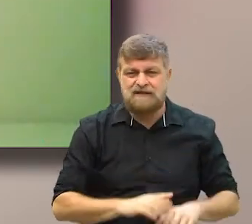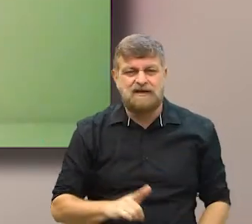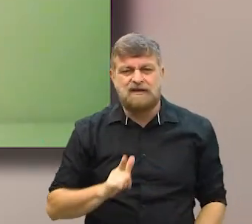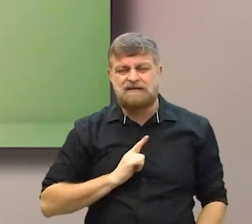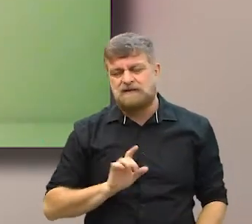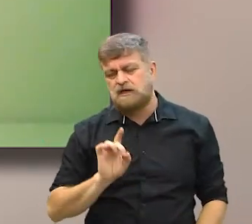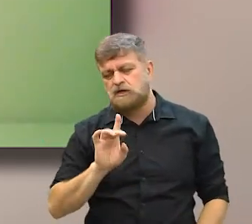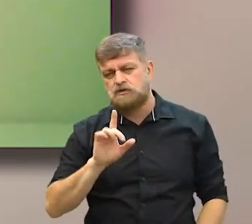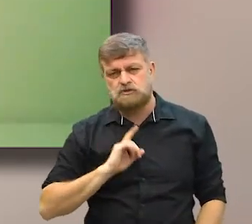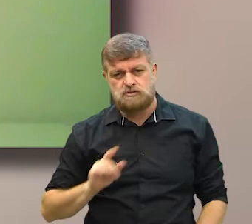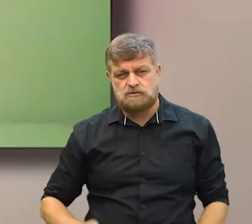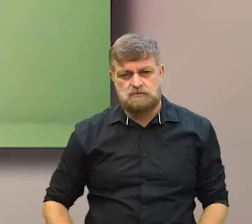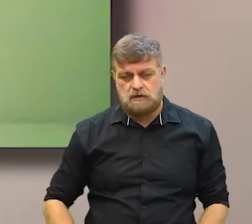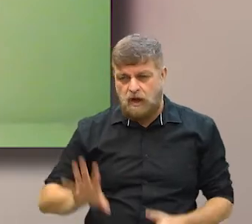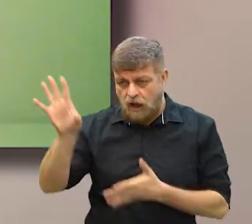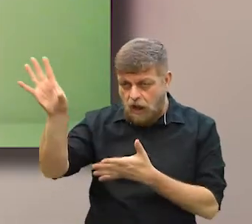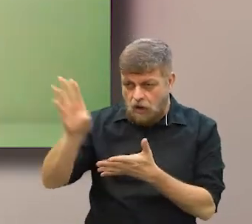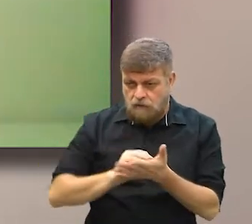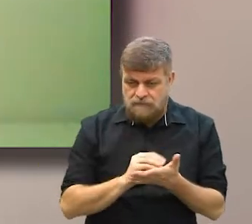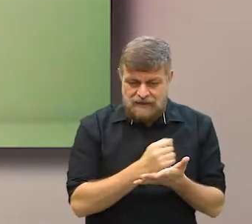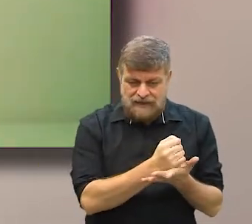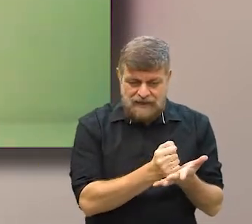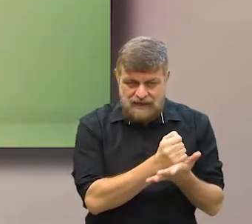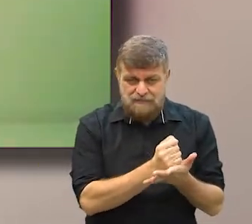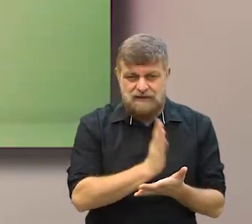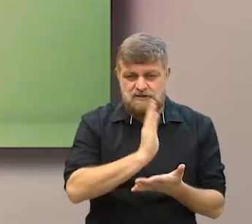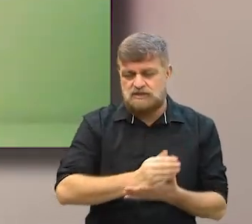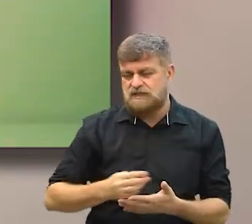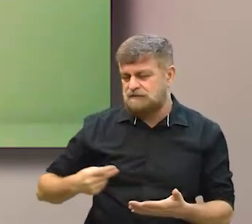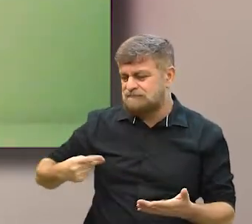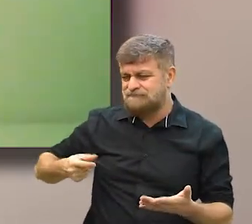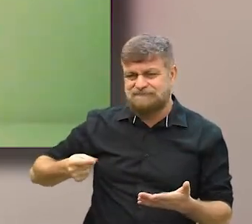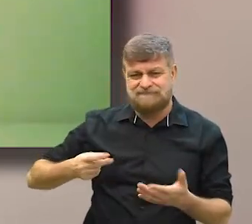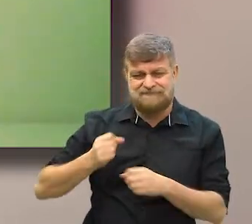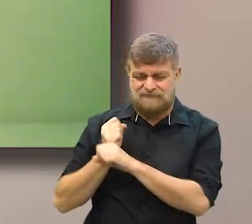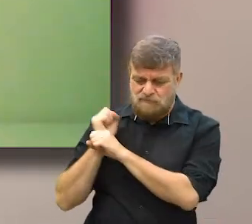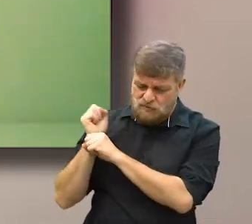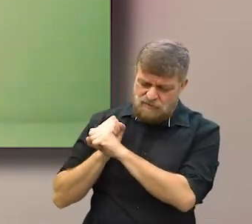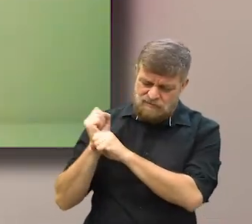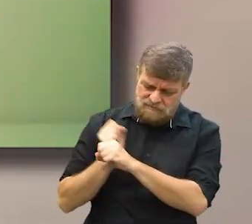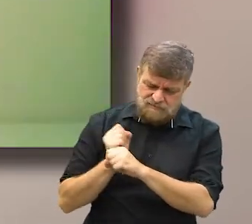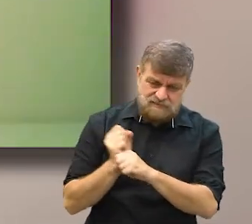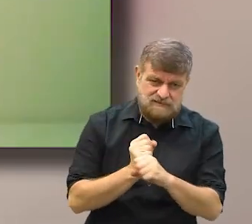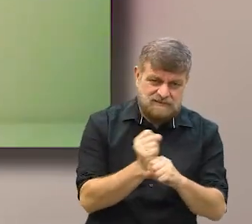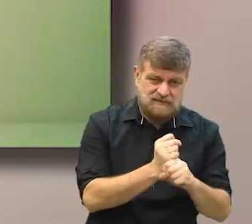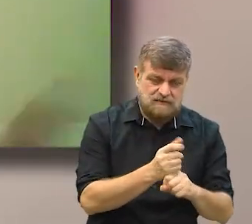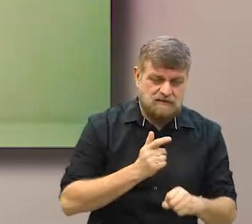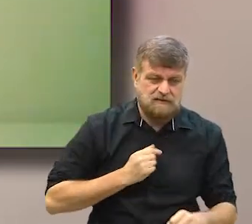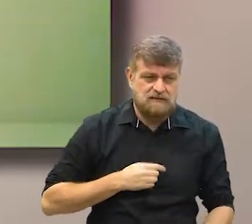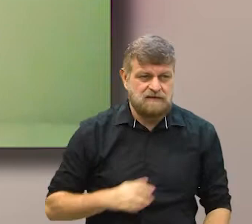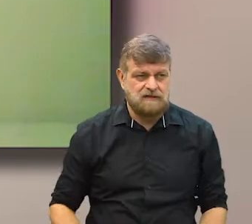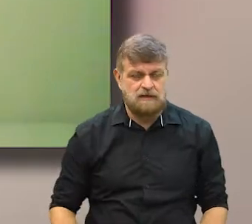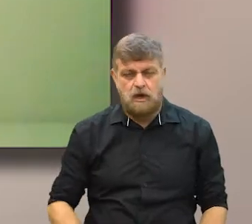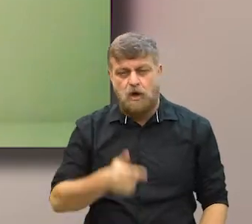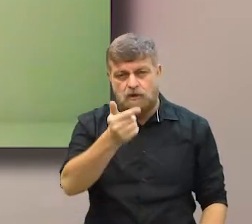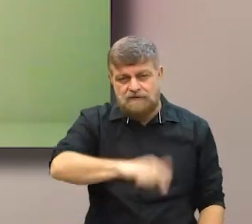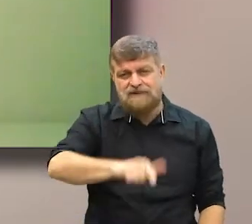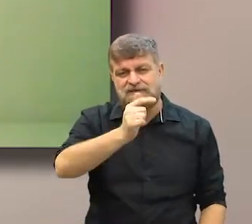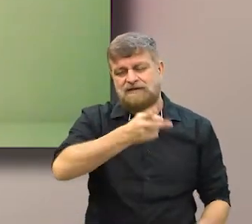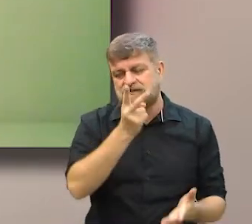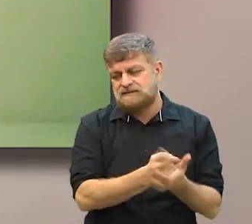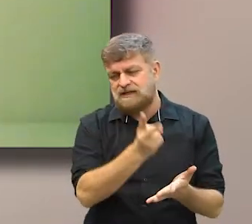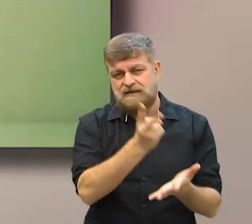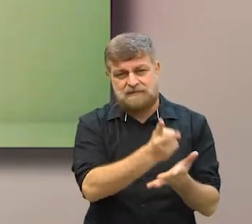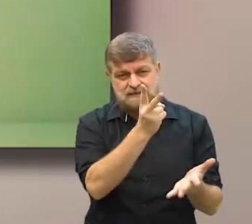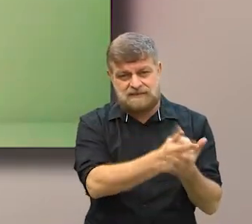se contentam em reeditar remédios que já existem há muitos anos no Brasil. Eles só lançam de novo, de novo, de